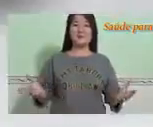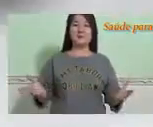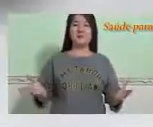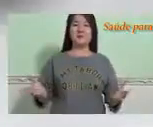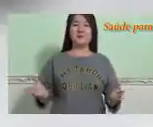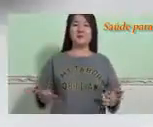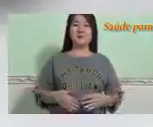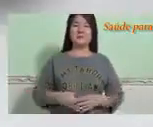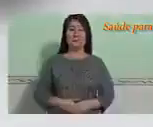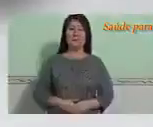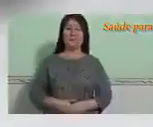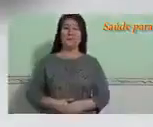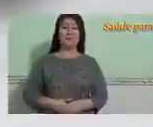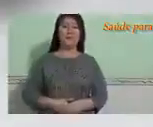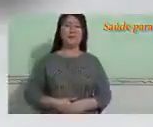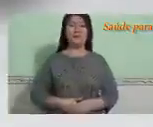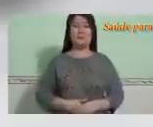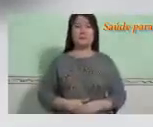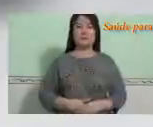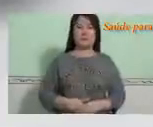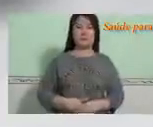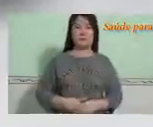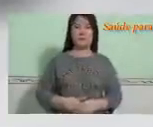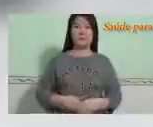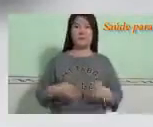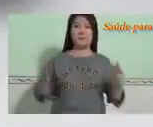têm dificuldade em ir para a academia, vírgula,